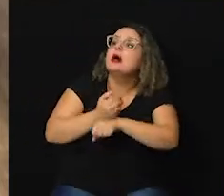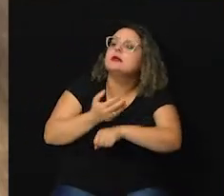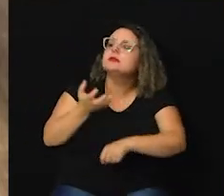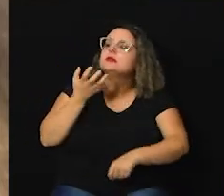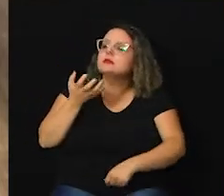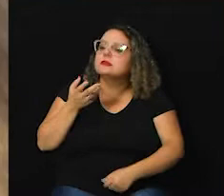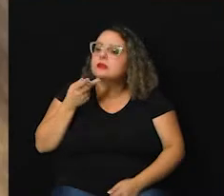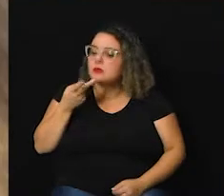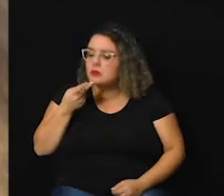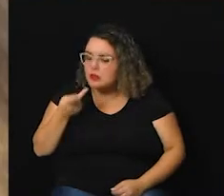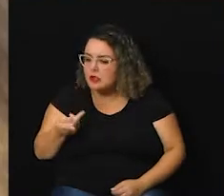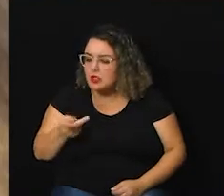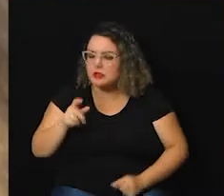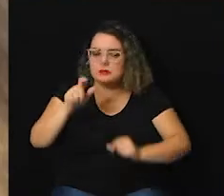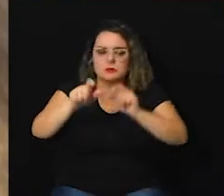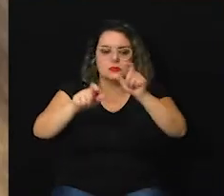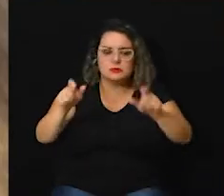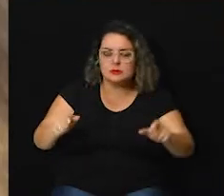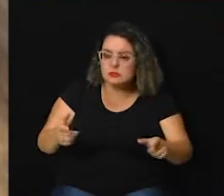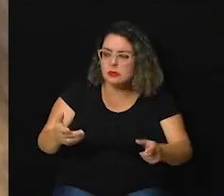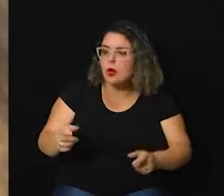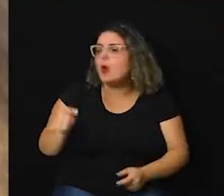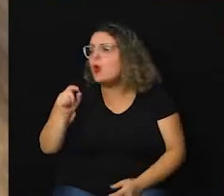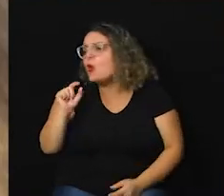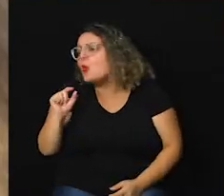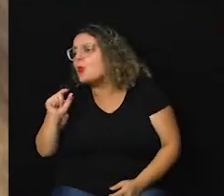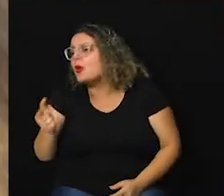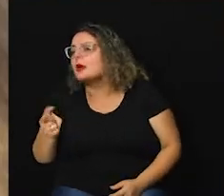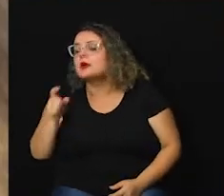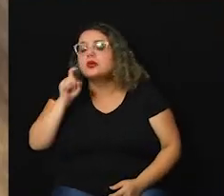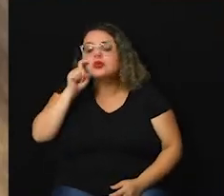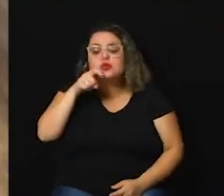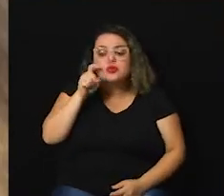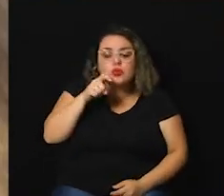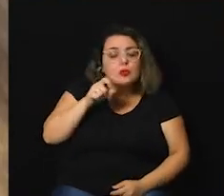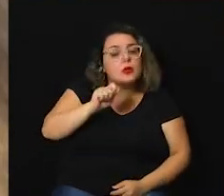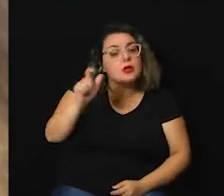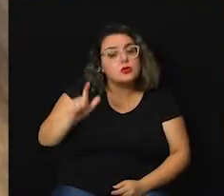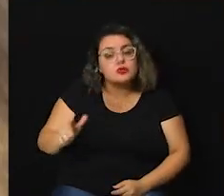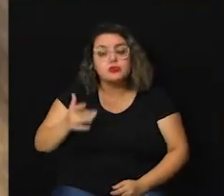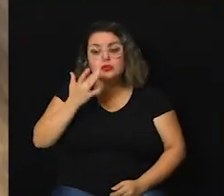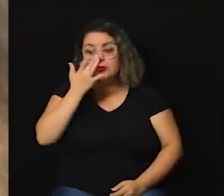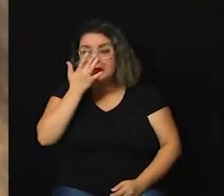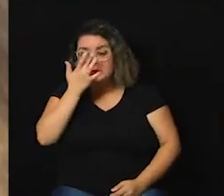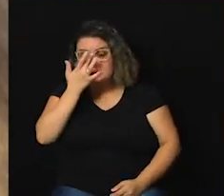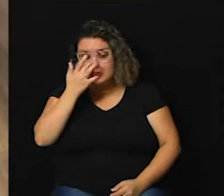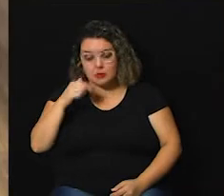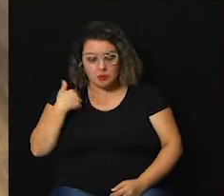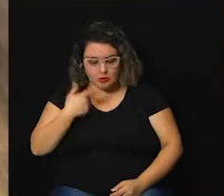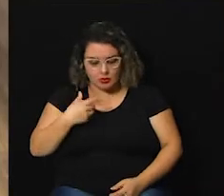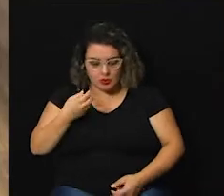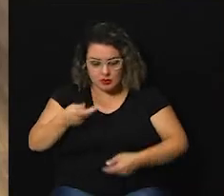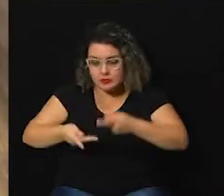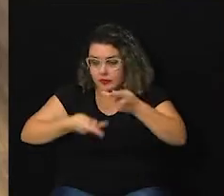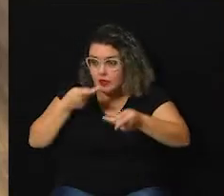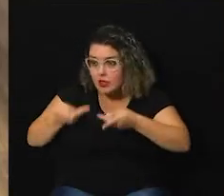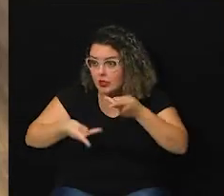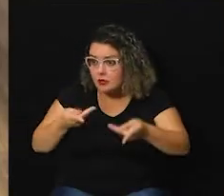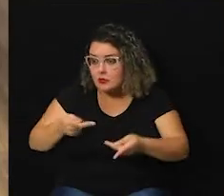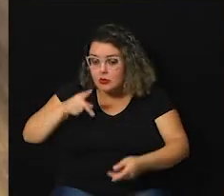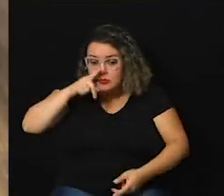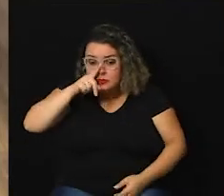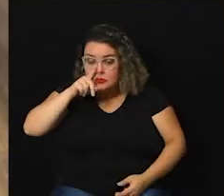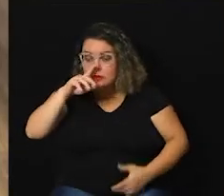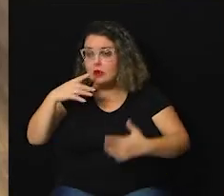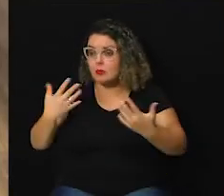eu queria que você contasse para o pessoal de casa um pouquinho sobre esse animal, arara azul, porque a gente está justificando todos esses riscos, a